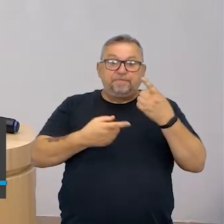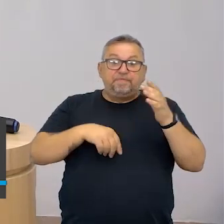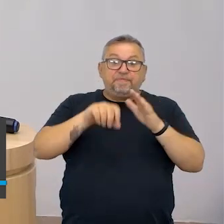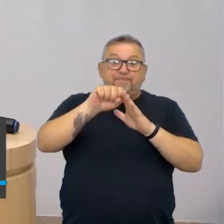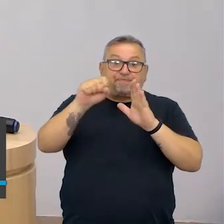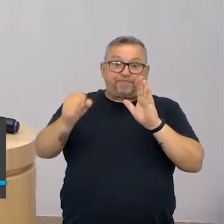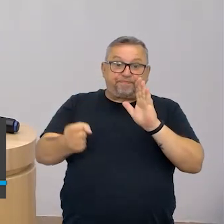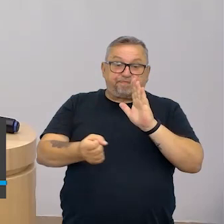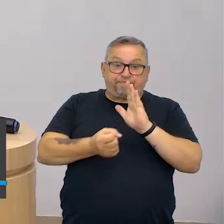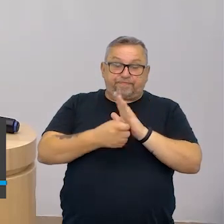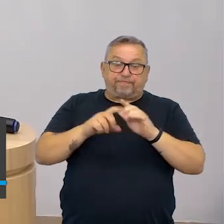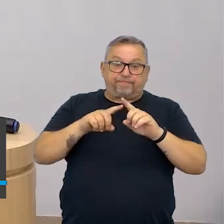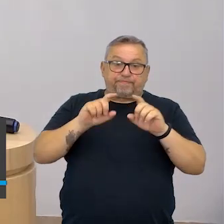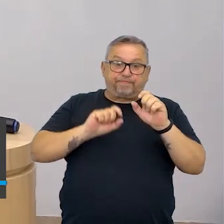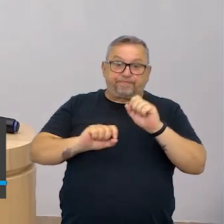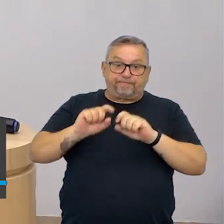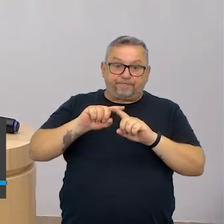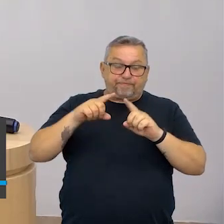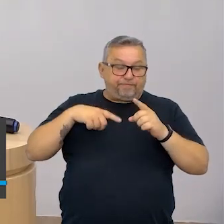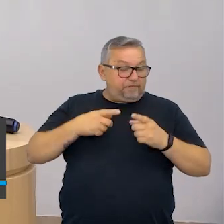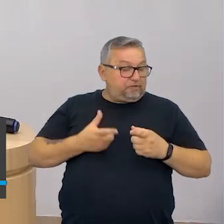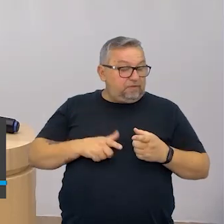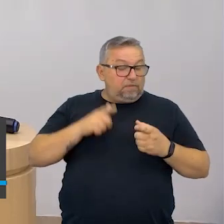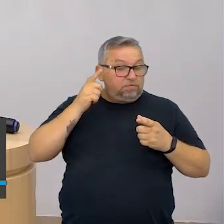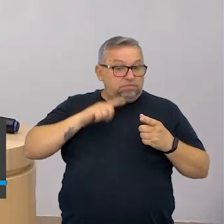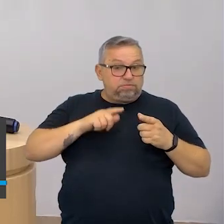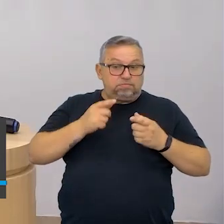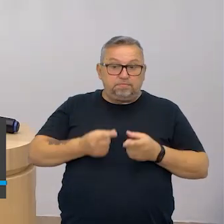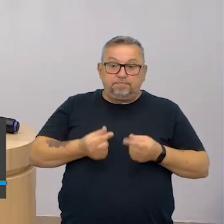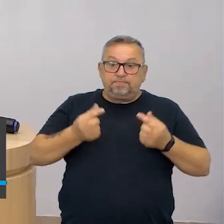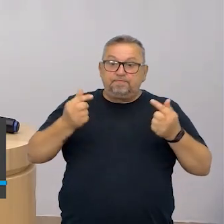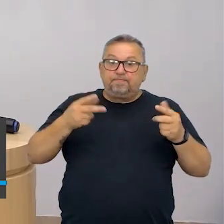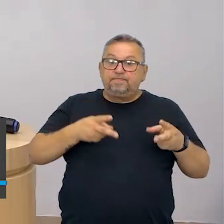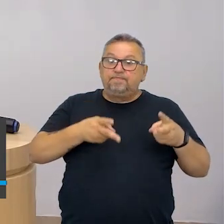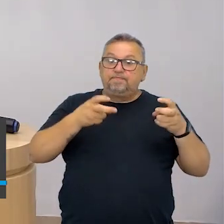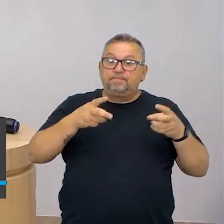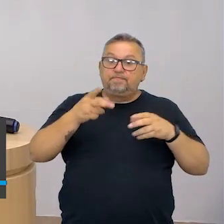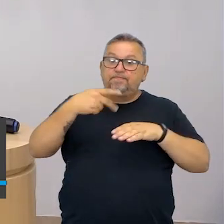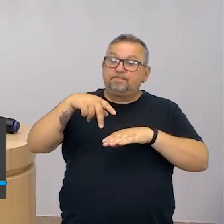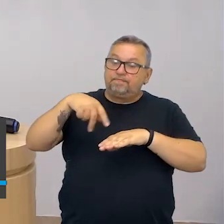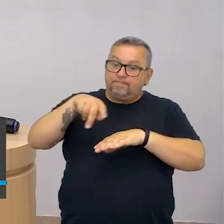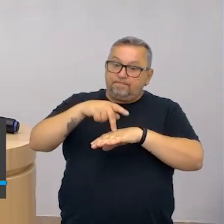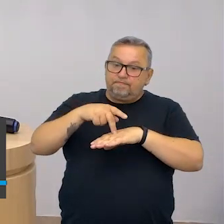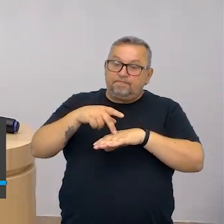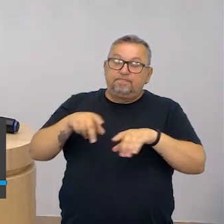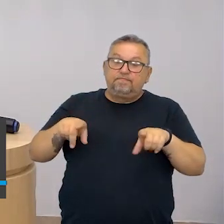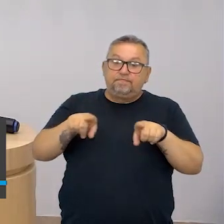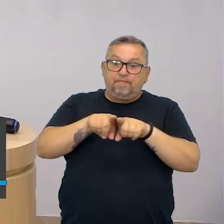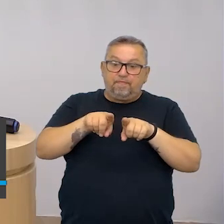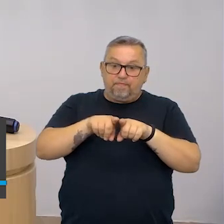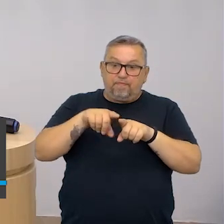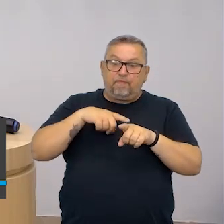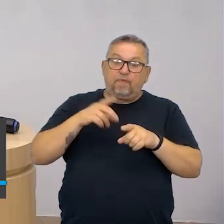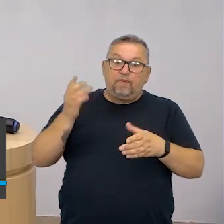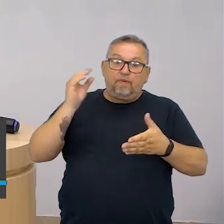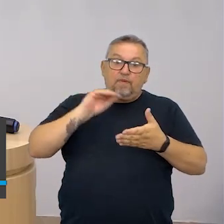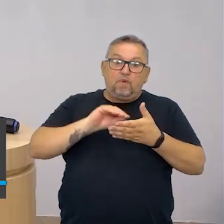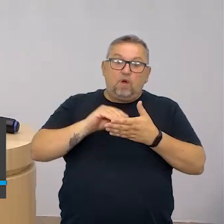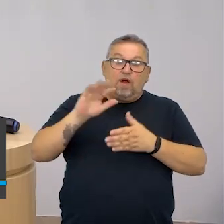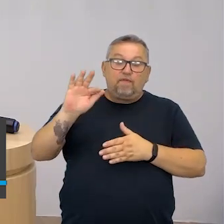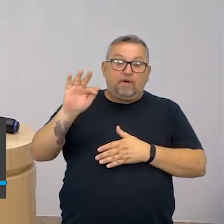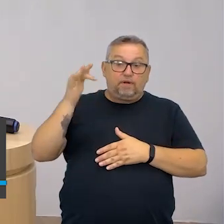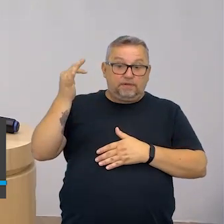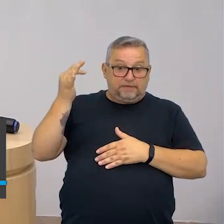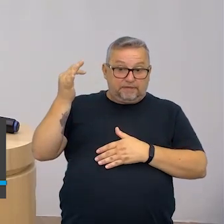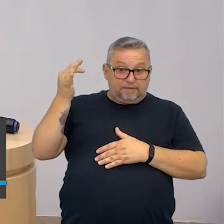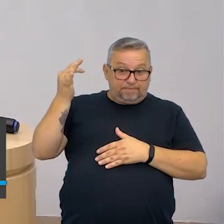essas metrópoles elas enriqueceram com a exploração desses países, e aí se inclui também a França, porque ele